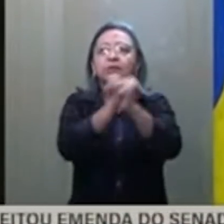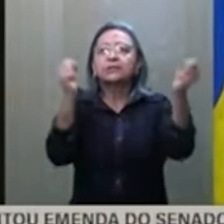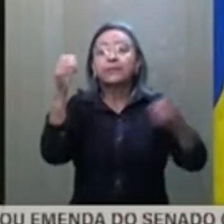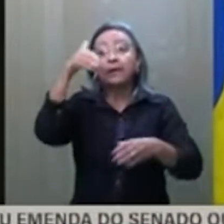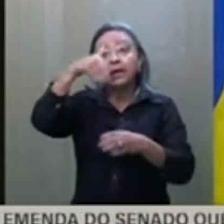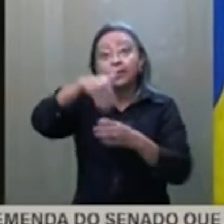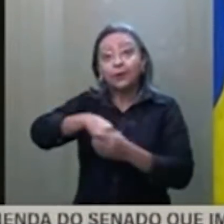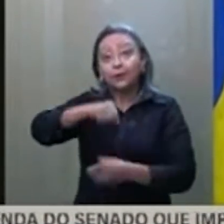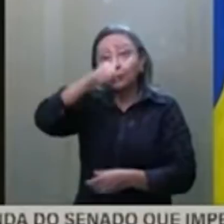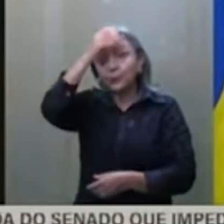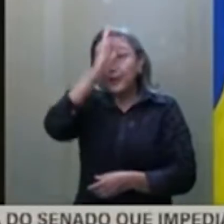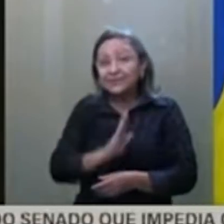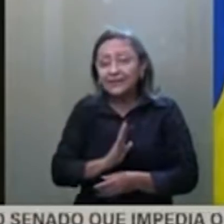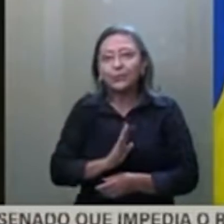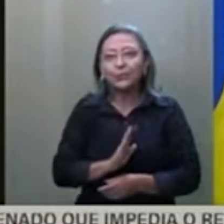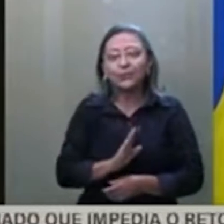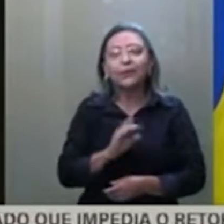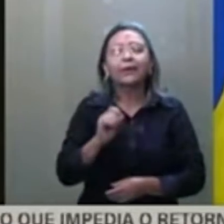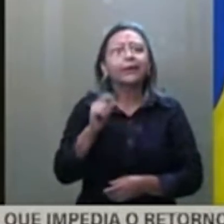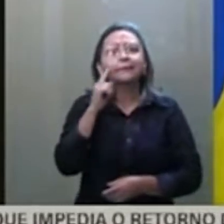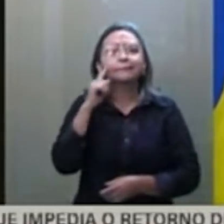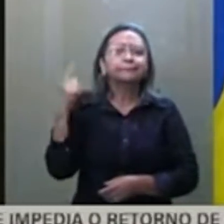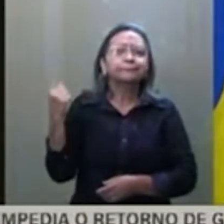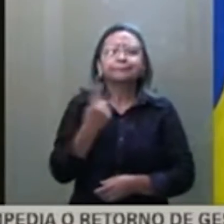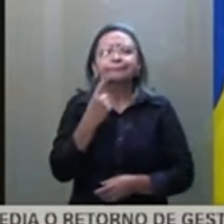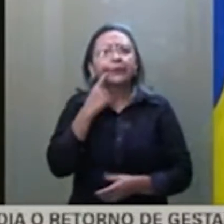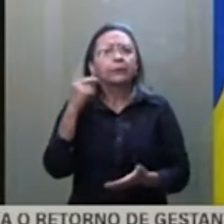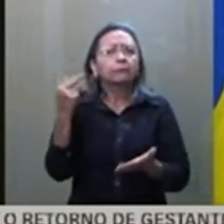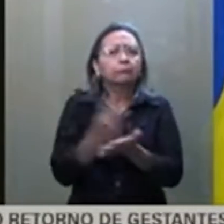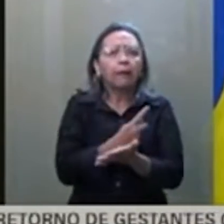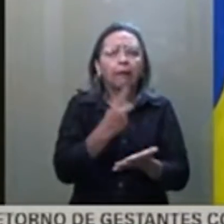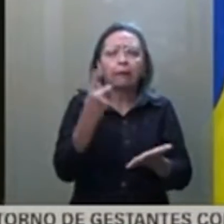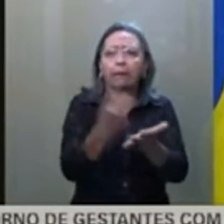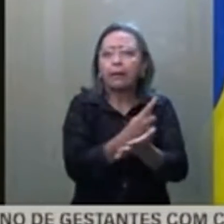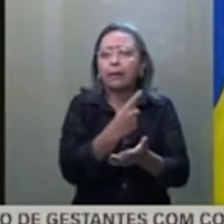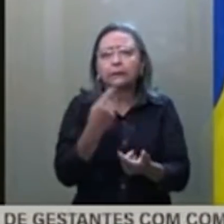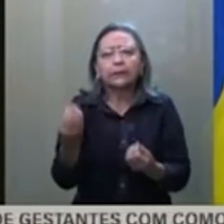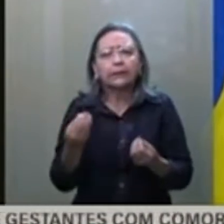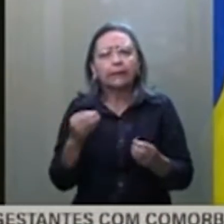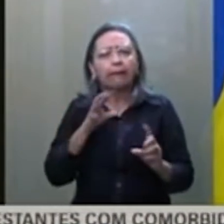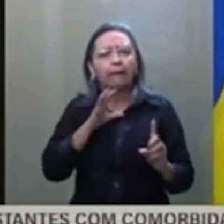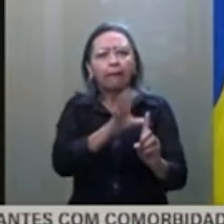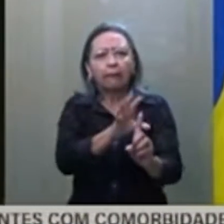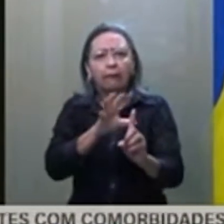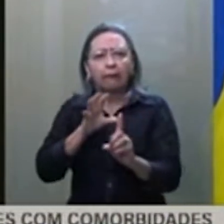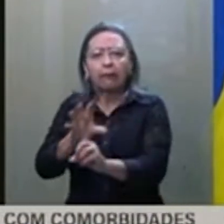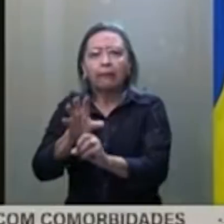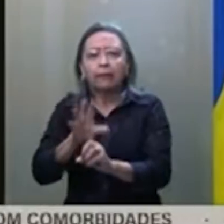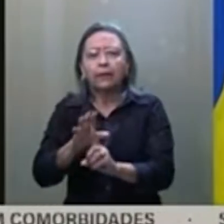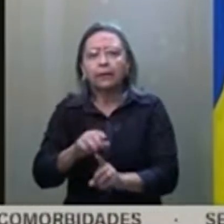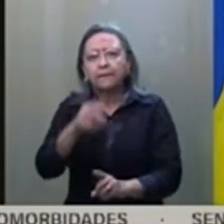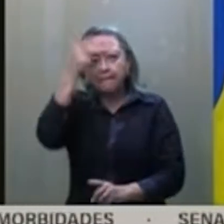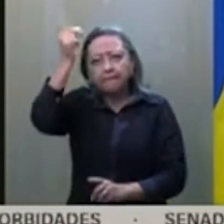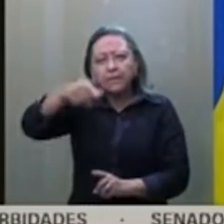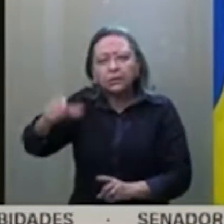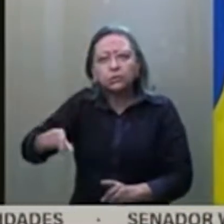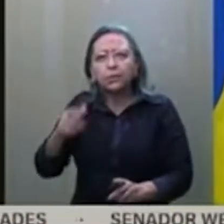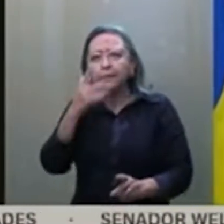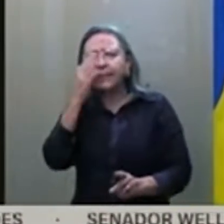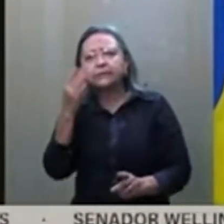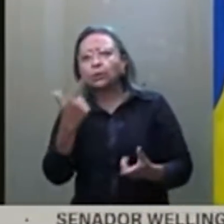brasileiro que vem sofrendo ataques de gente diz